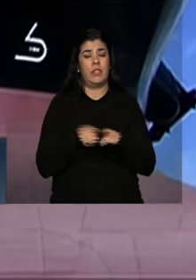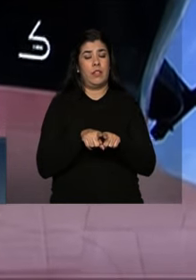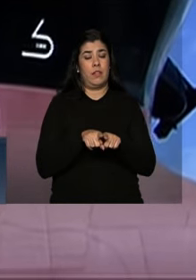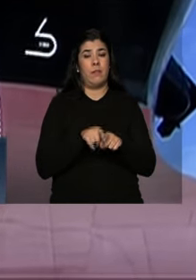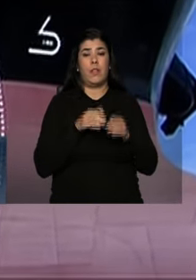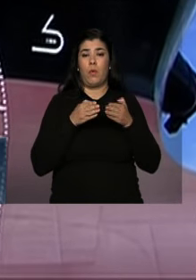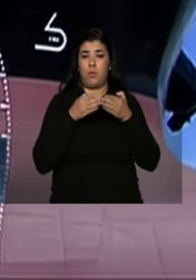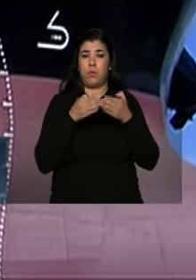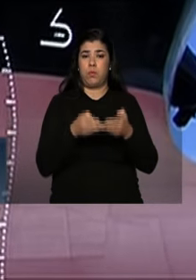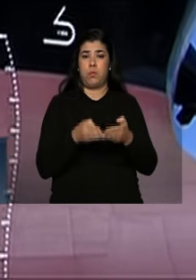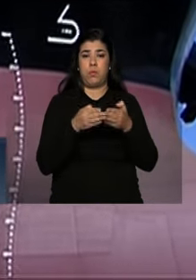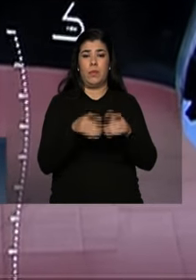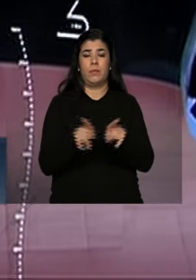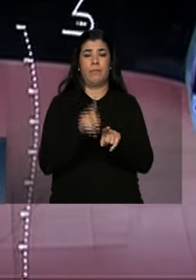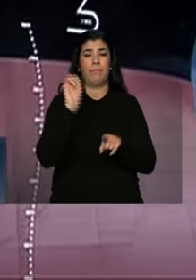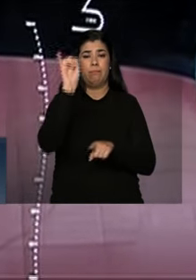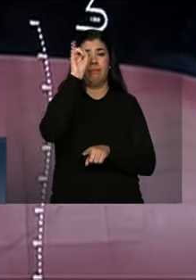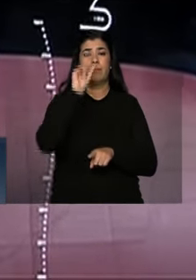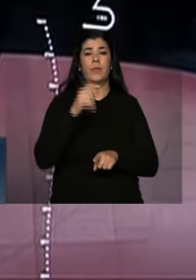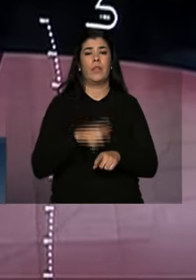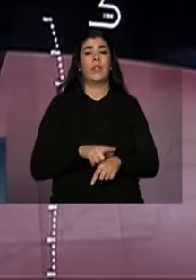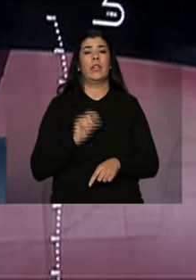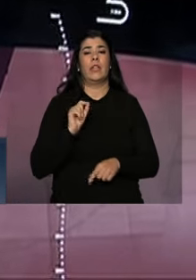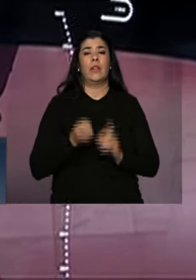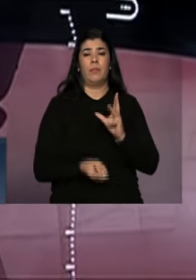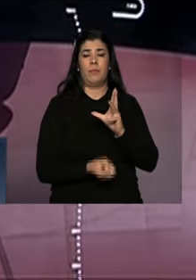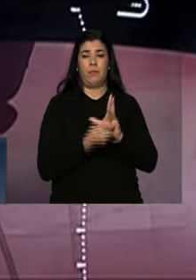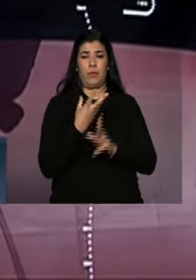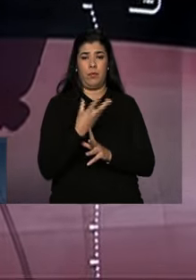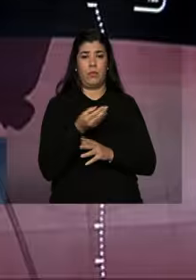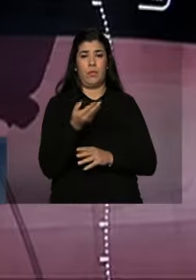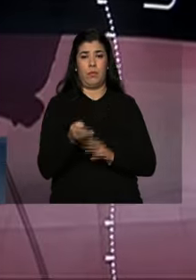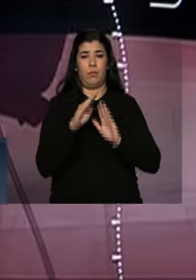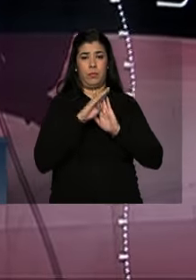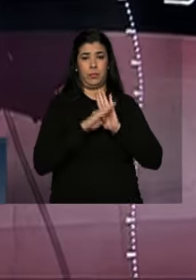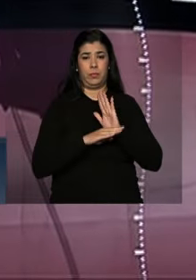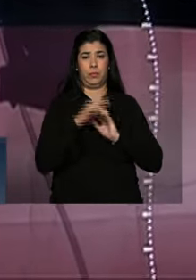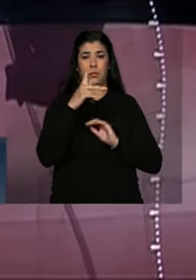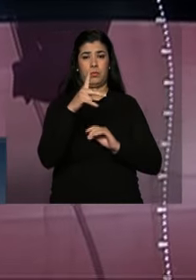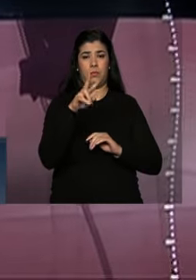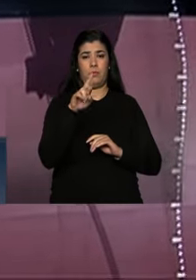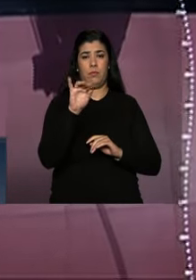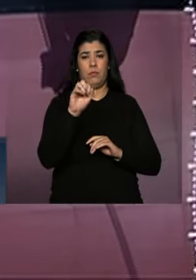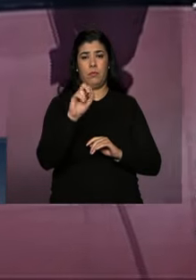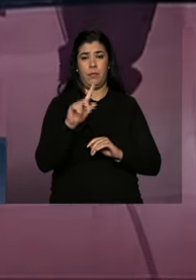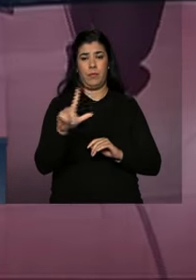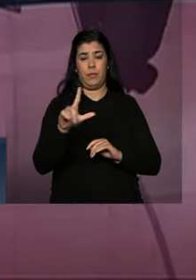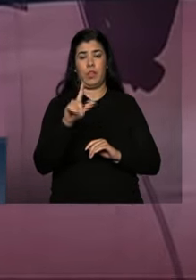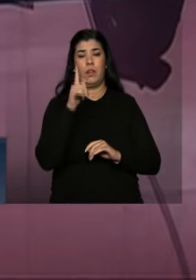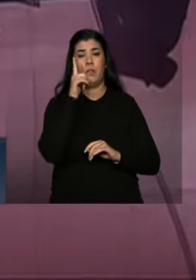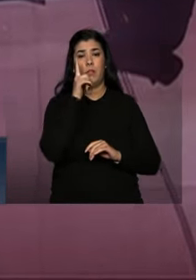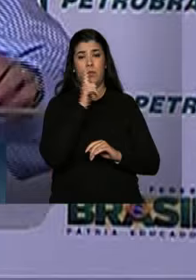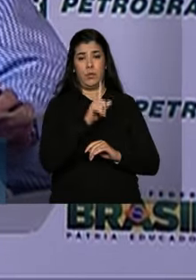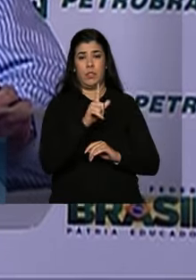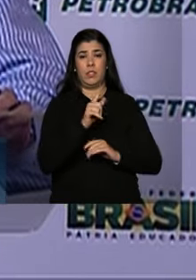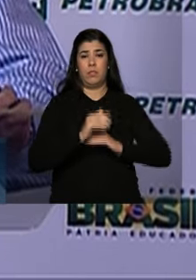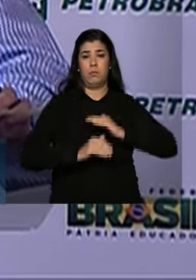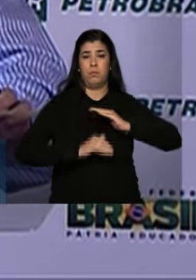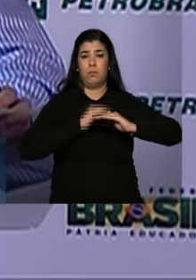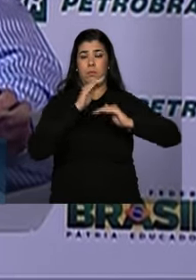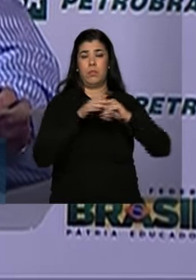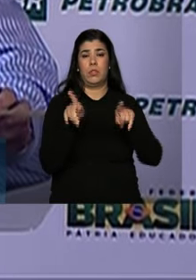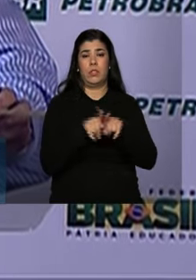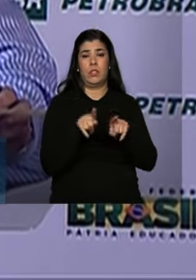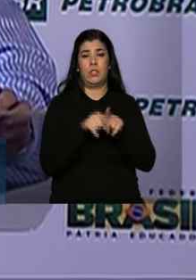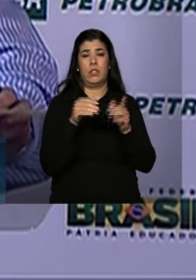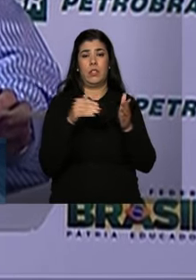será fundamental para o momento em que a produção do pré-sal, e isso está perto, for grande o suficiente para que haja